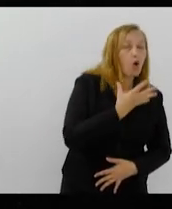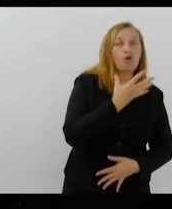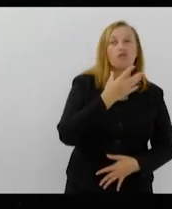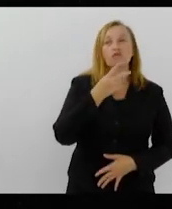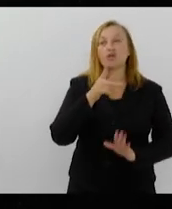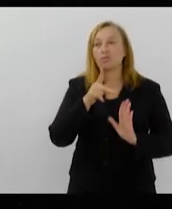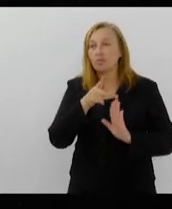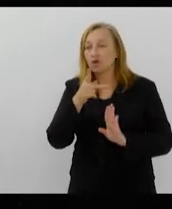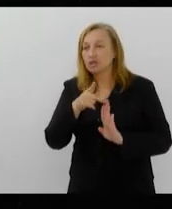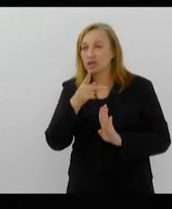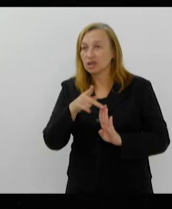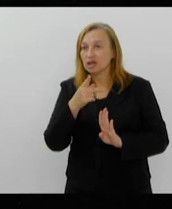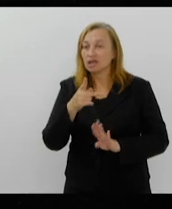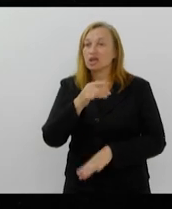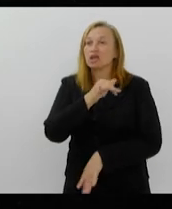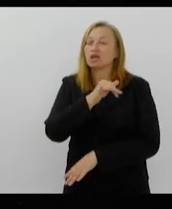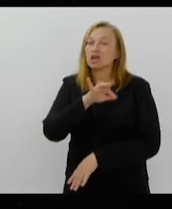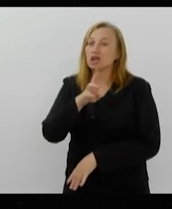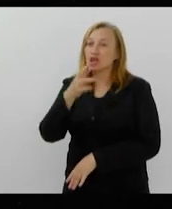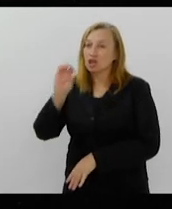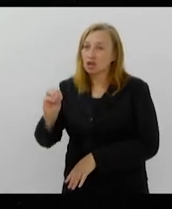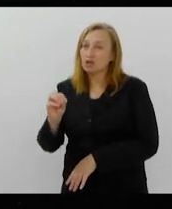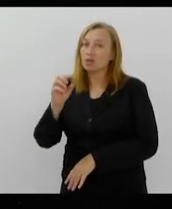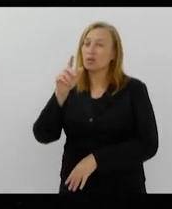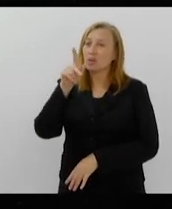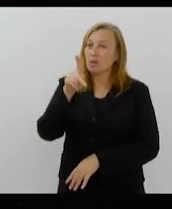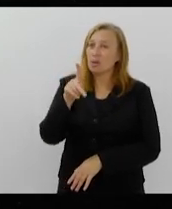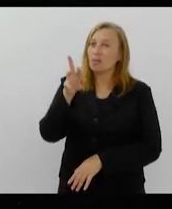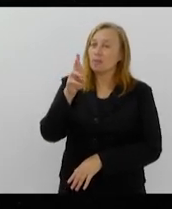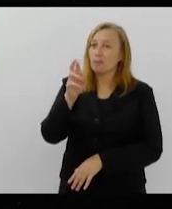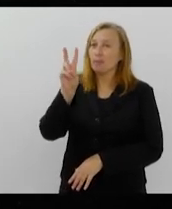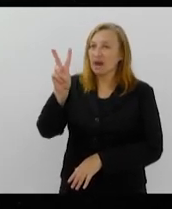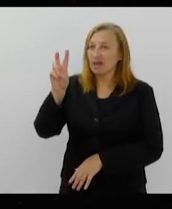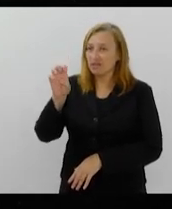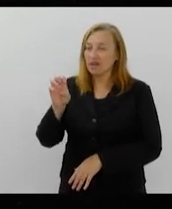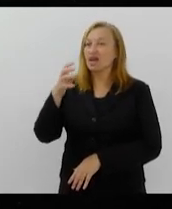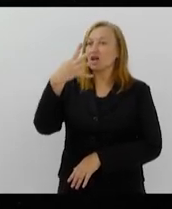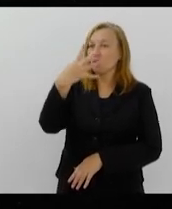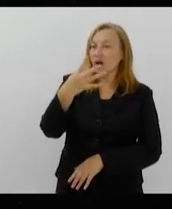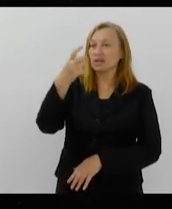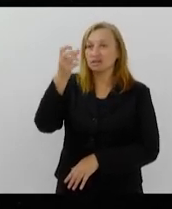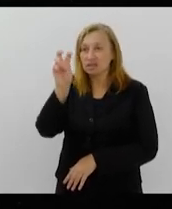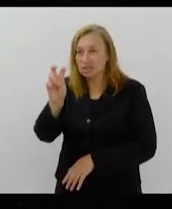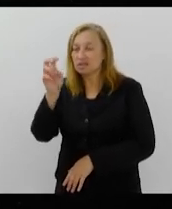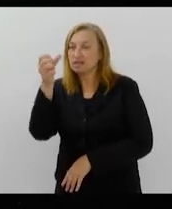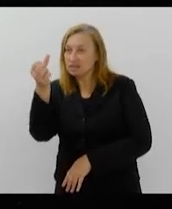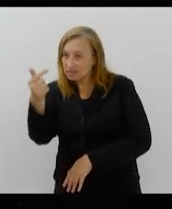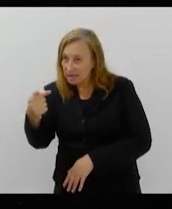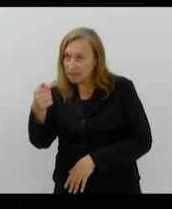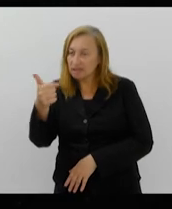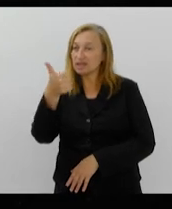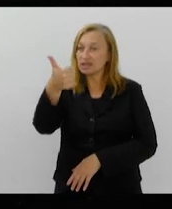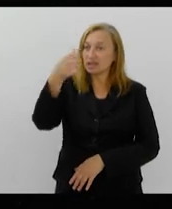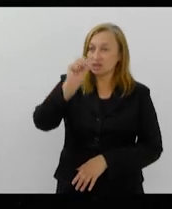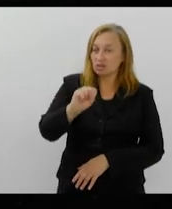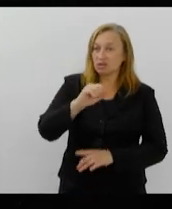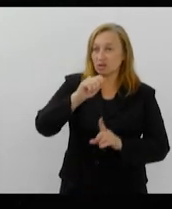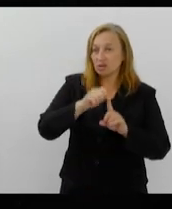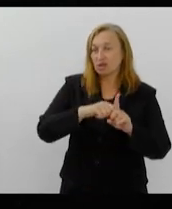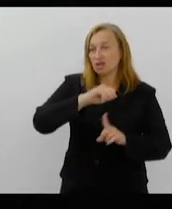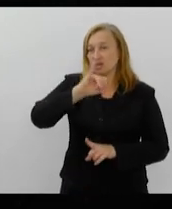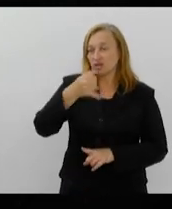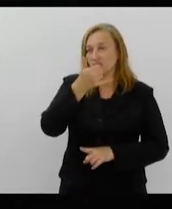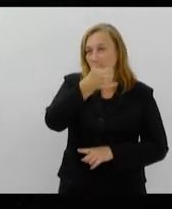portaria, a portaria Rio Prev 457, de 18 de janeiro de 23, e o que era